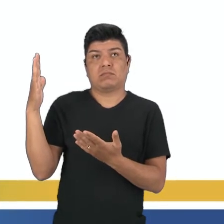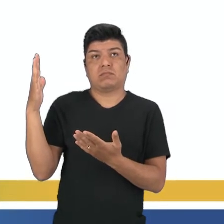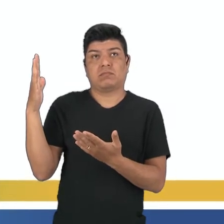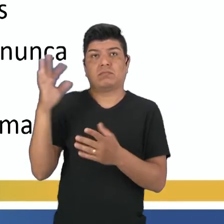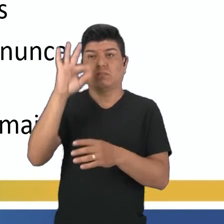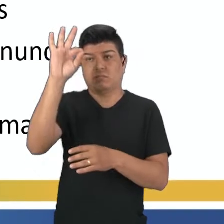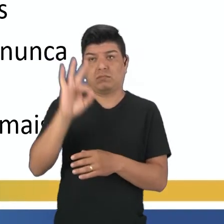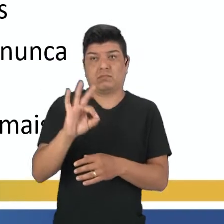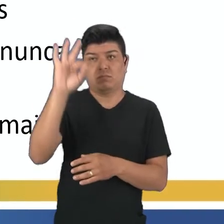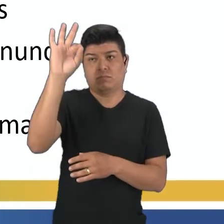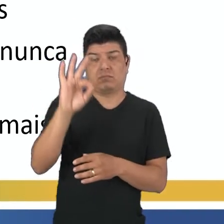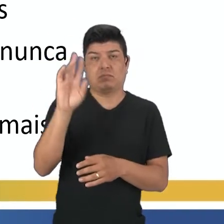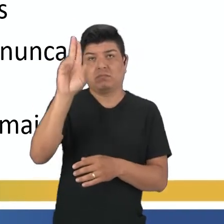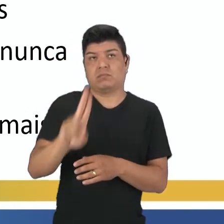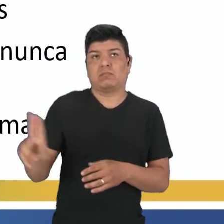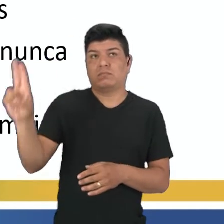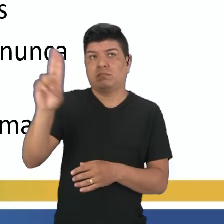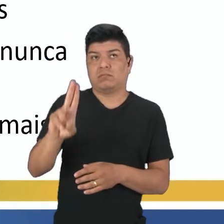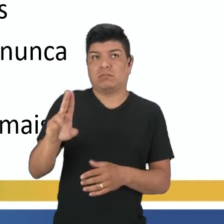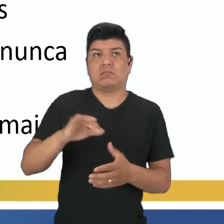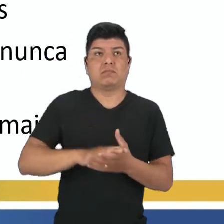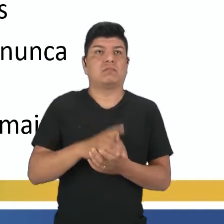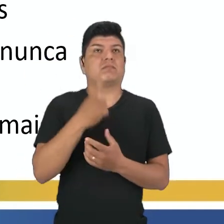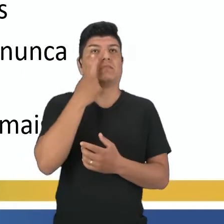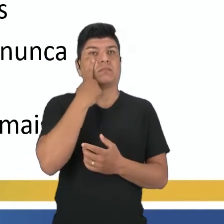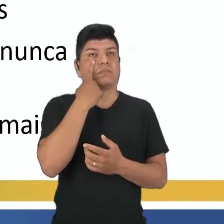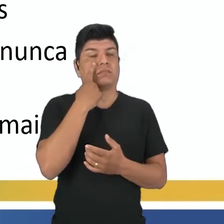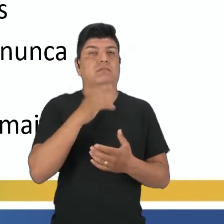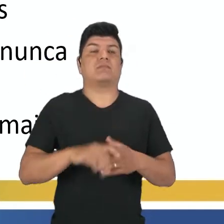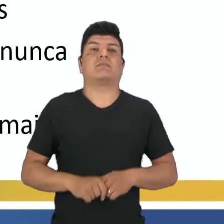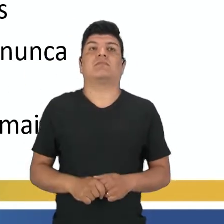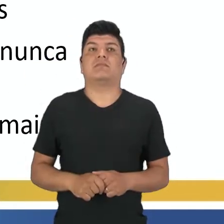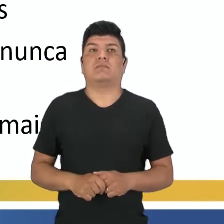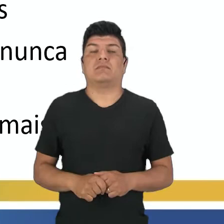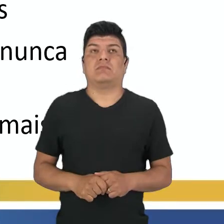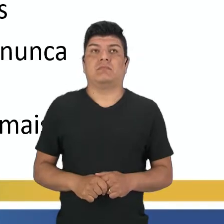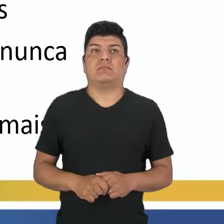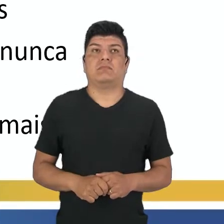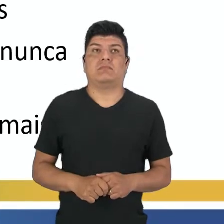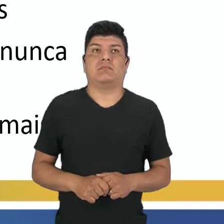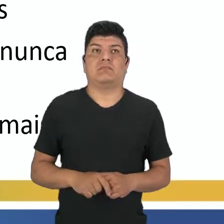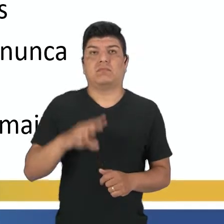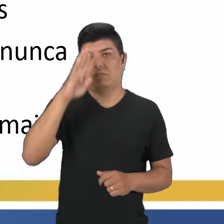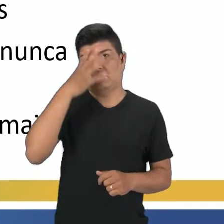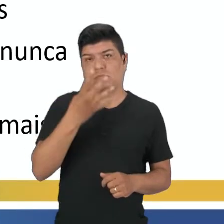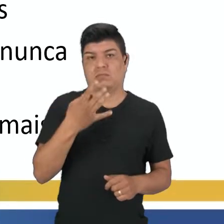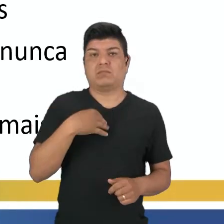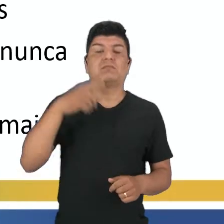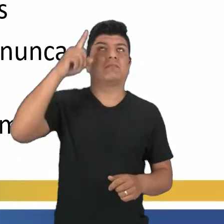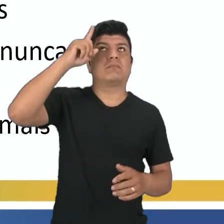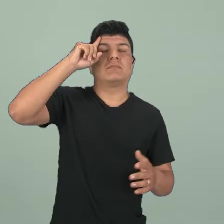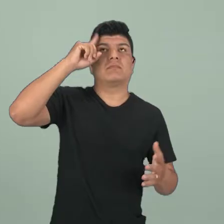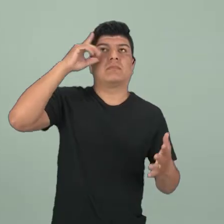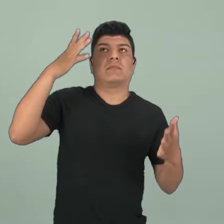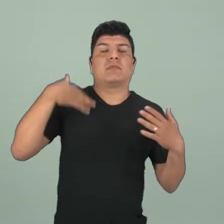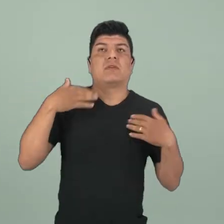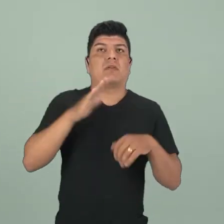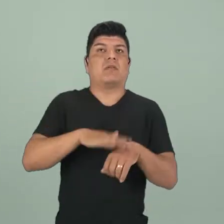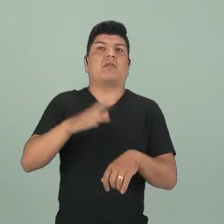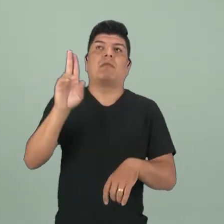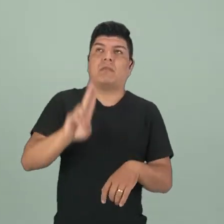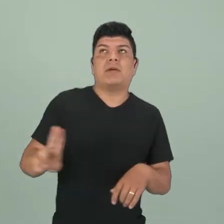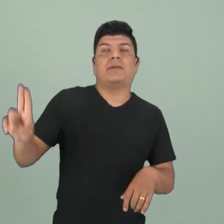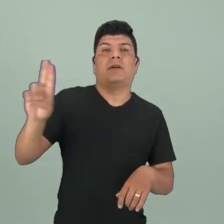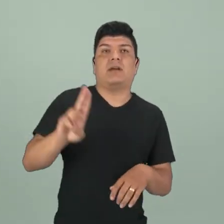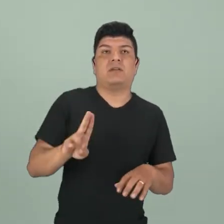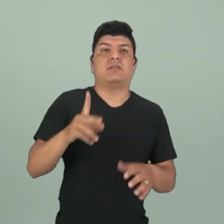porcentagem que eles são usados mais na frente, tá, galerinha? Mas aí, observem, ó, que para uma atitude que eu faço dia a dia, assim, com mais frequência,